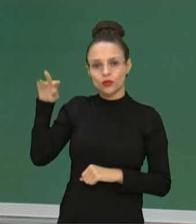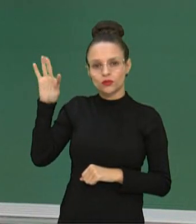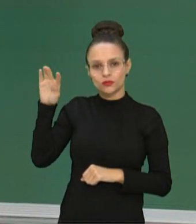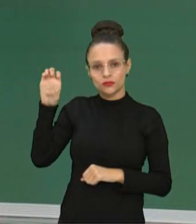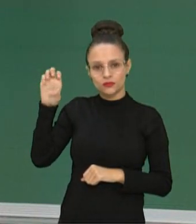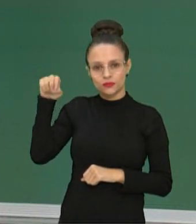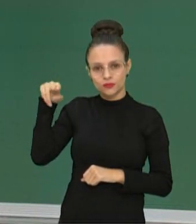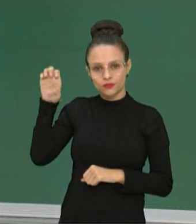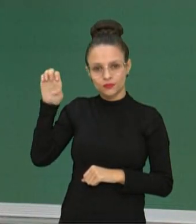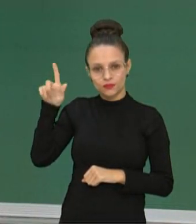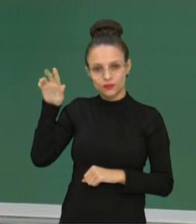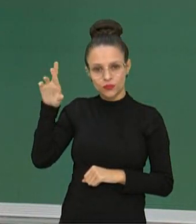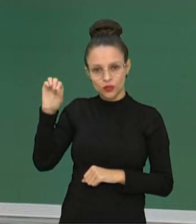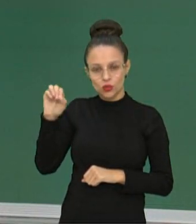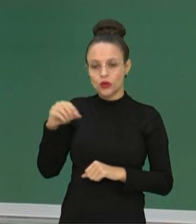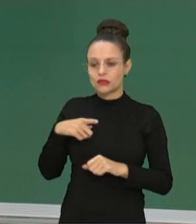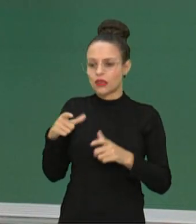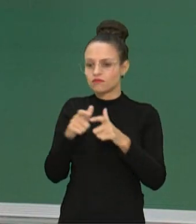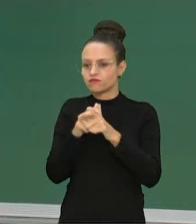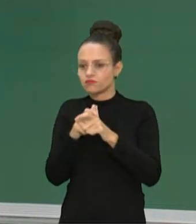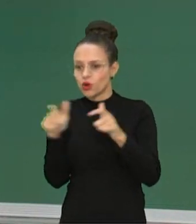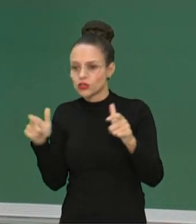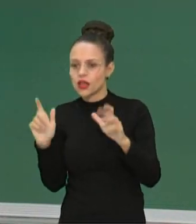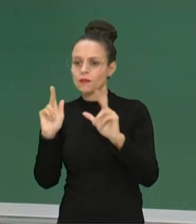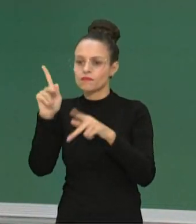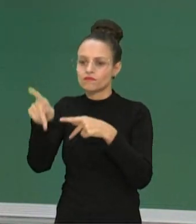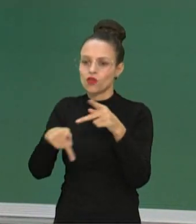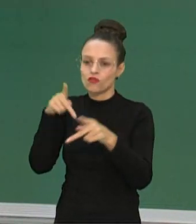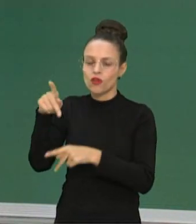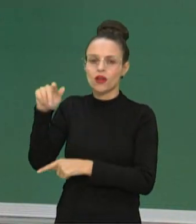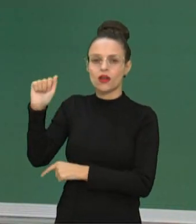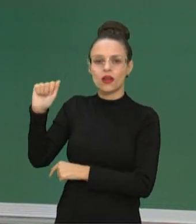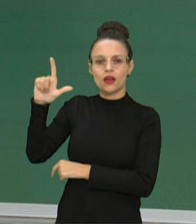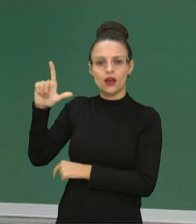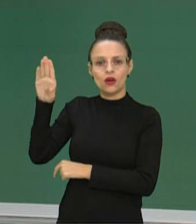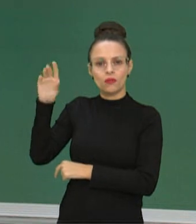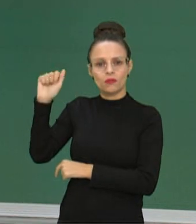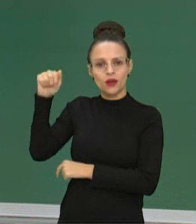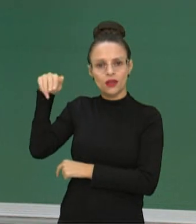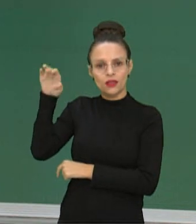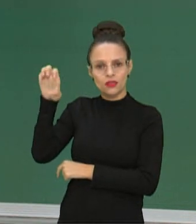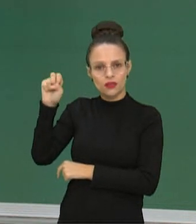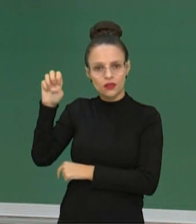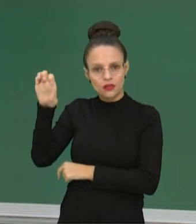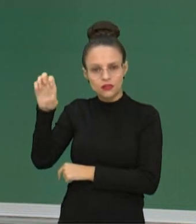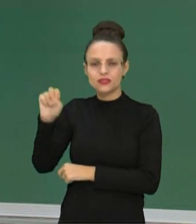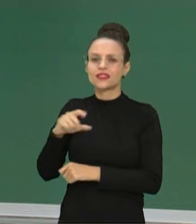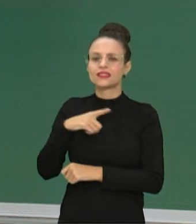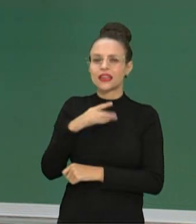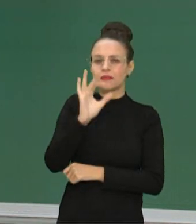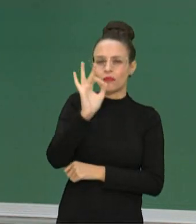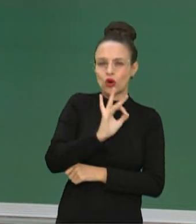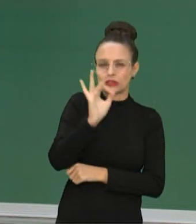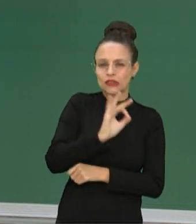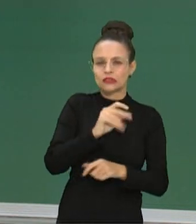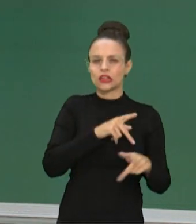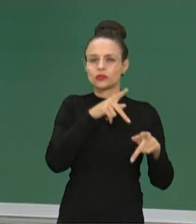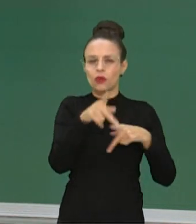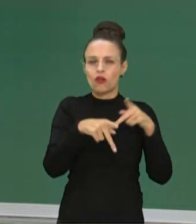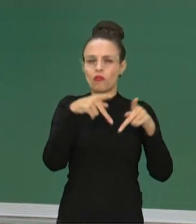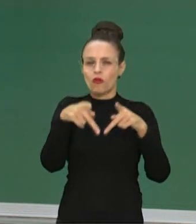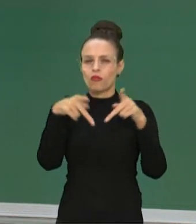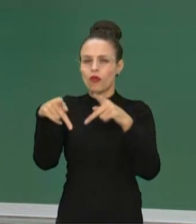uma porcentagem enorme de albaneses, daí tem uma porcentagem de muçulmanos, tem uma porcentagem de croatas,